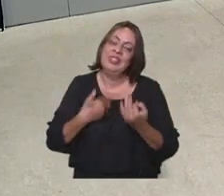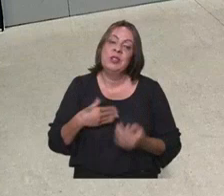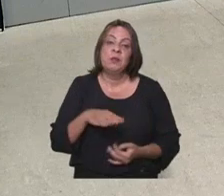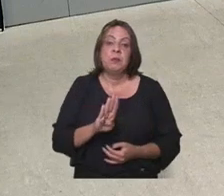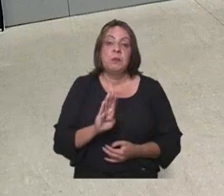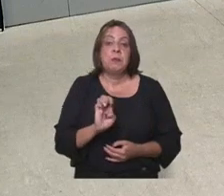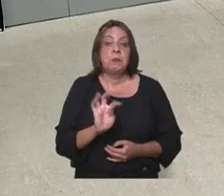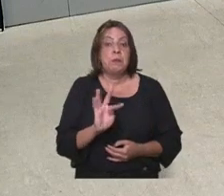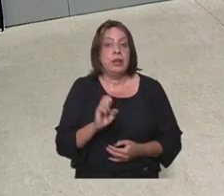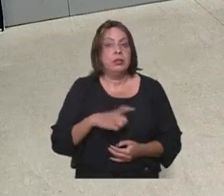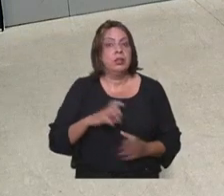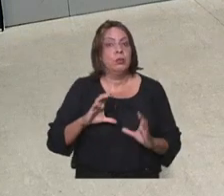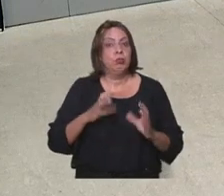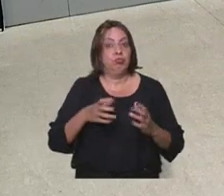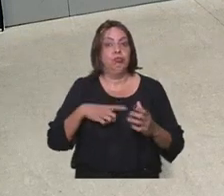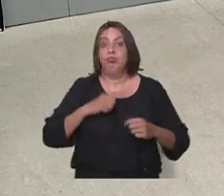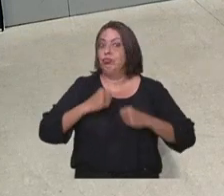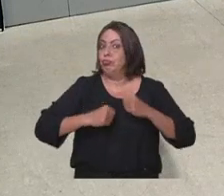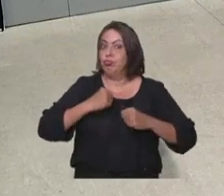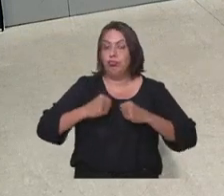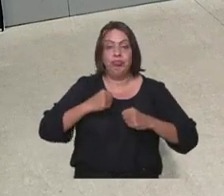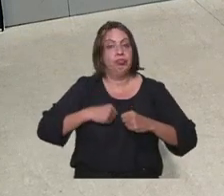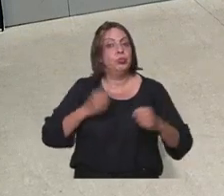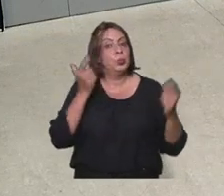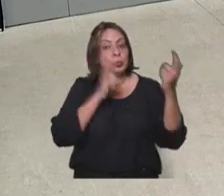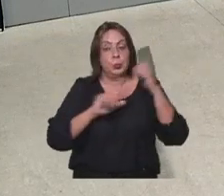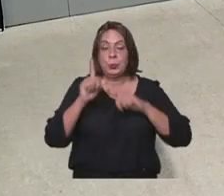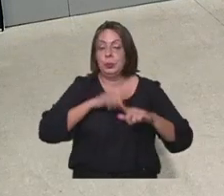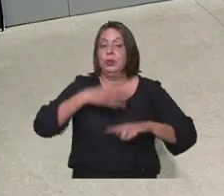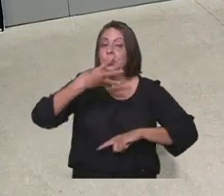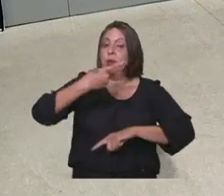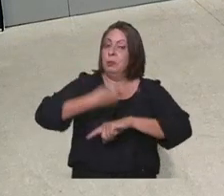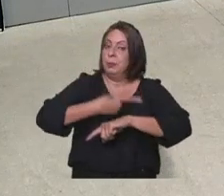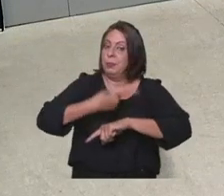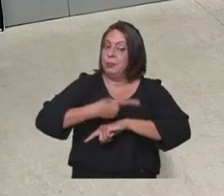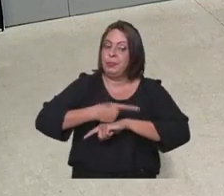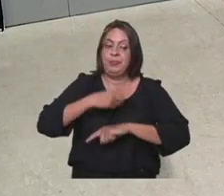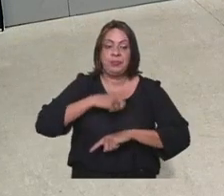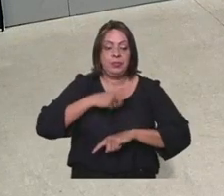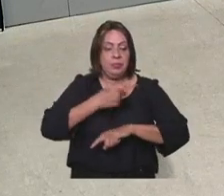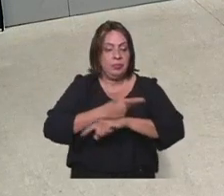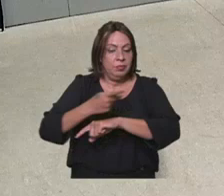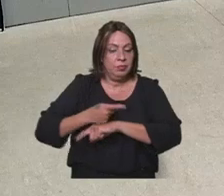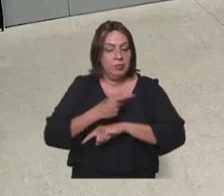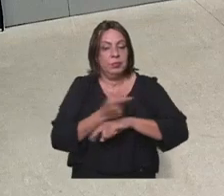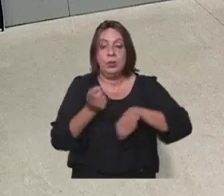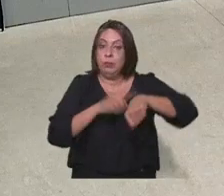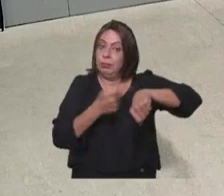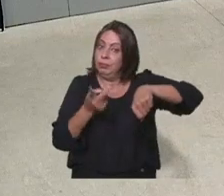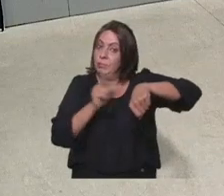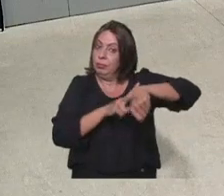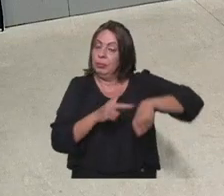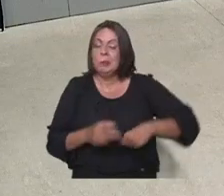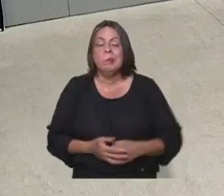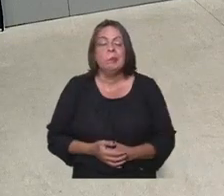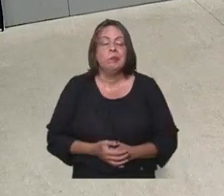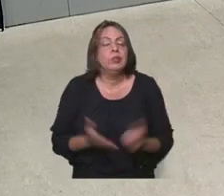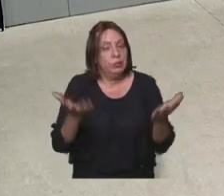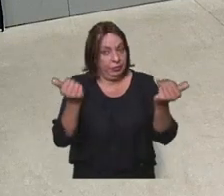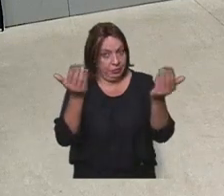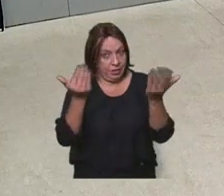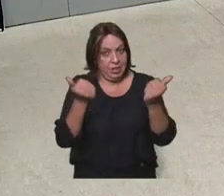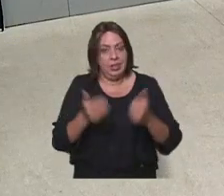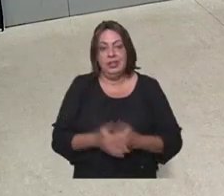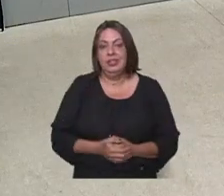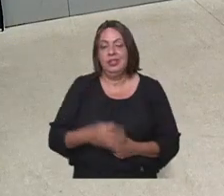nossa sorteadora que a gente tá correndo agora para o nosso quarto prêmio. Tem premiação em dose dupla, então vem com a